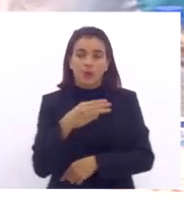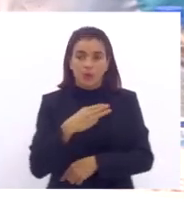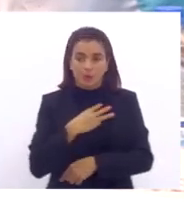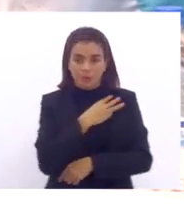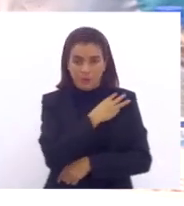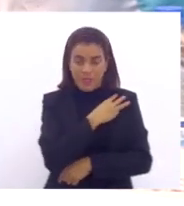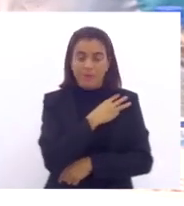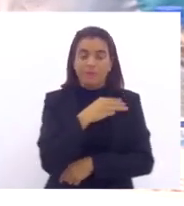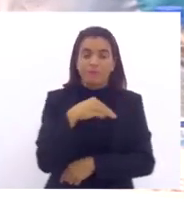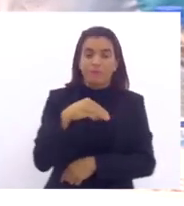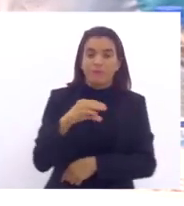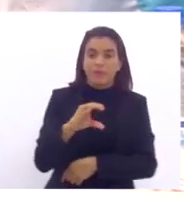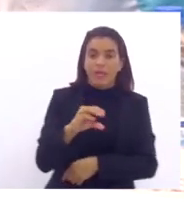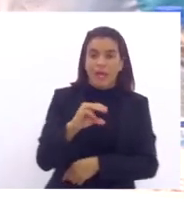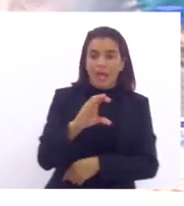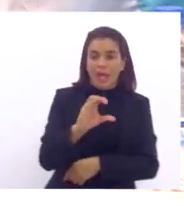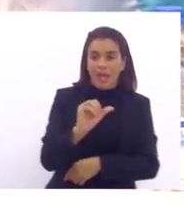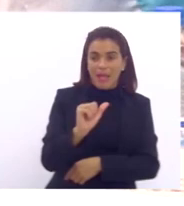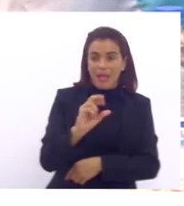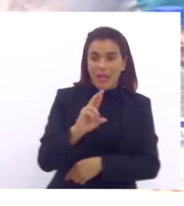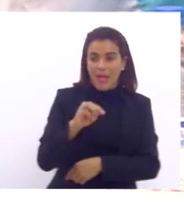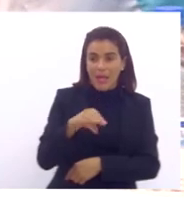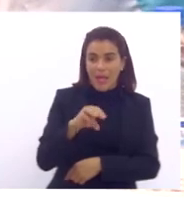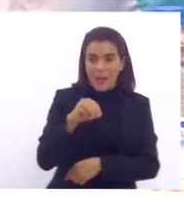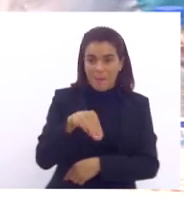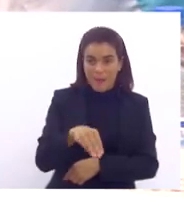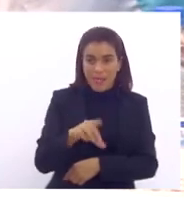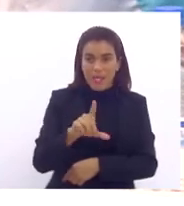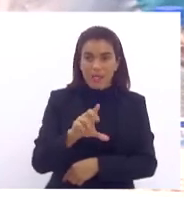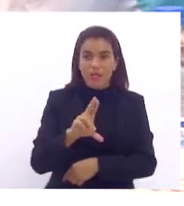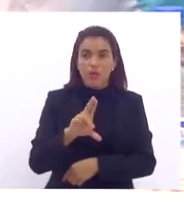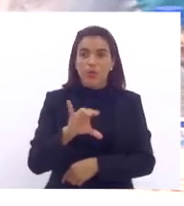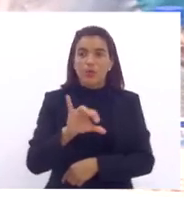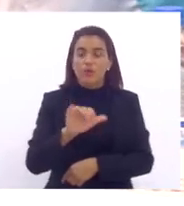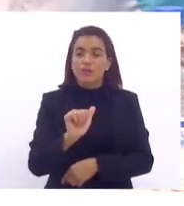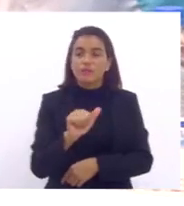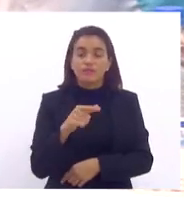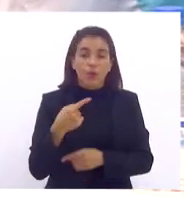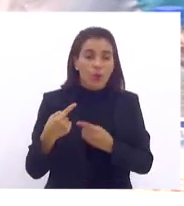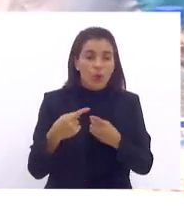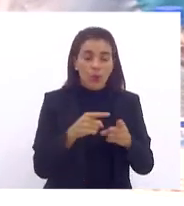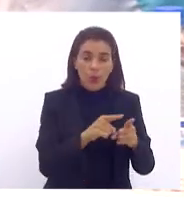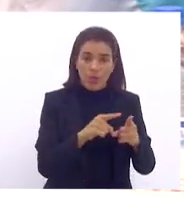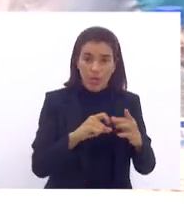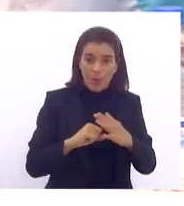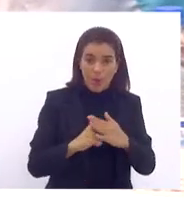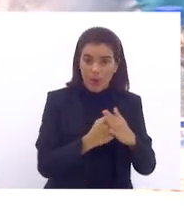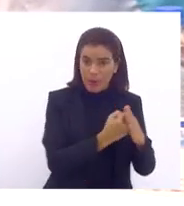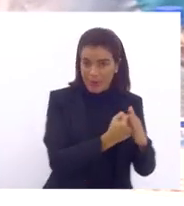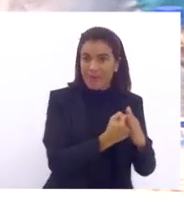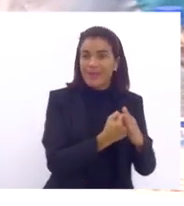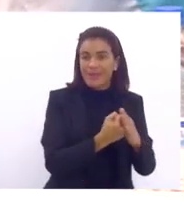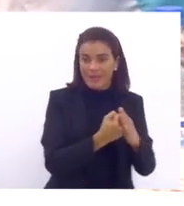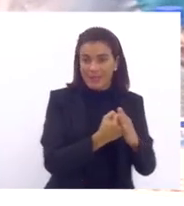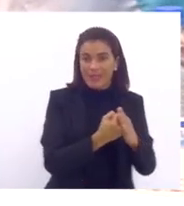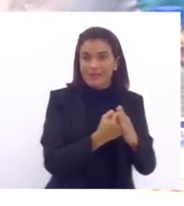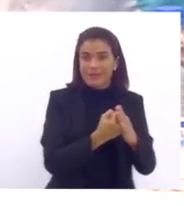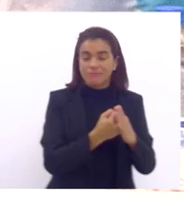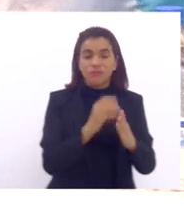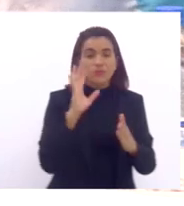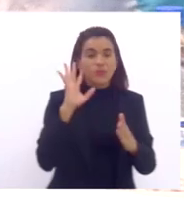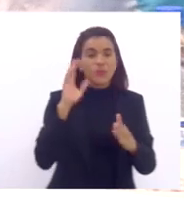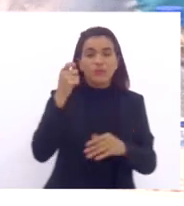nesses dois de segurança interpostos impetrados por cidadãos contra esses atos de bloqueio pelos por esses